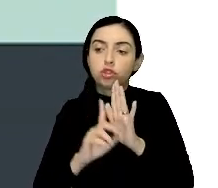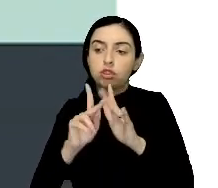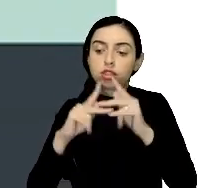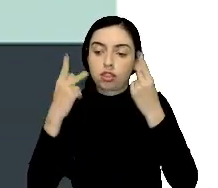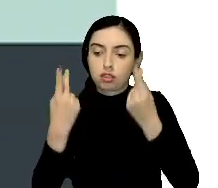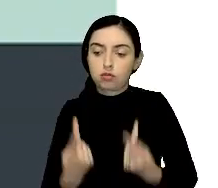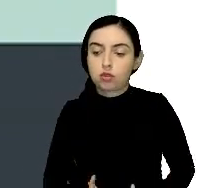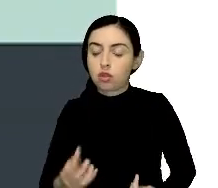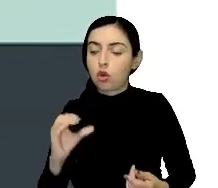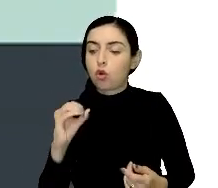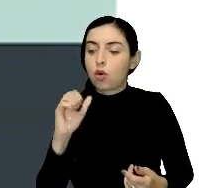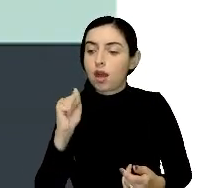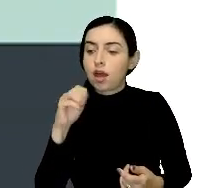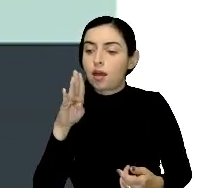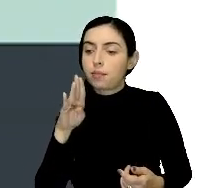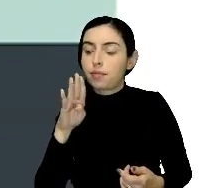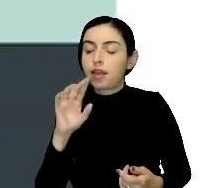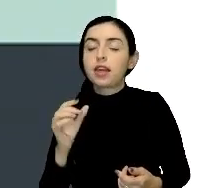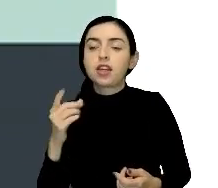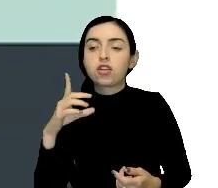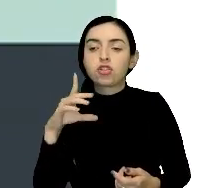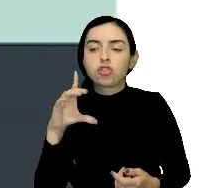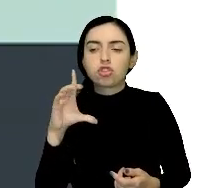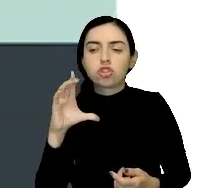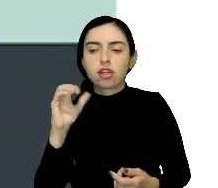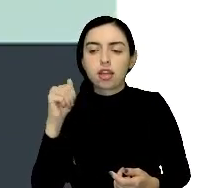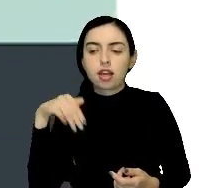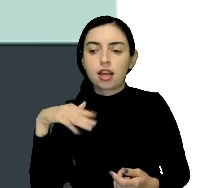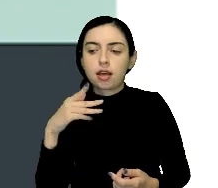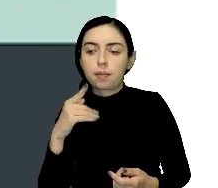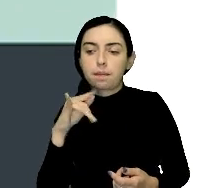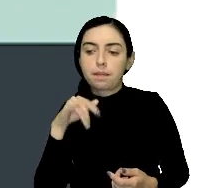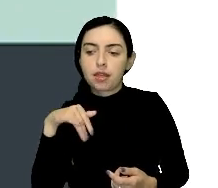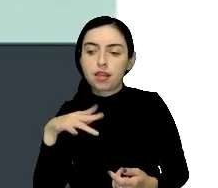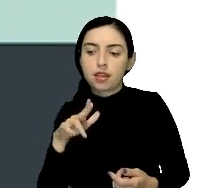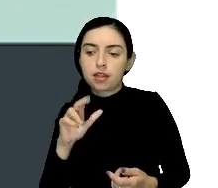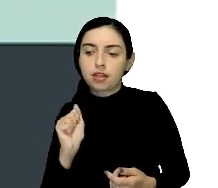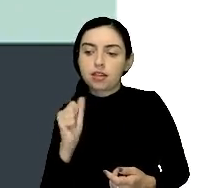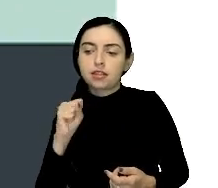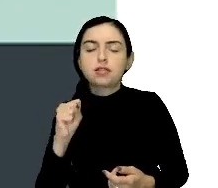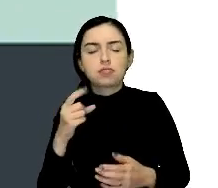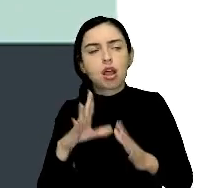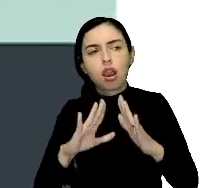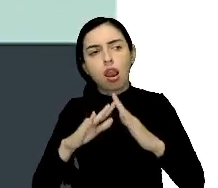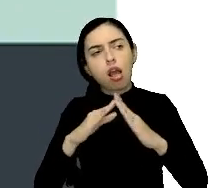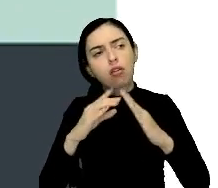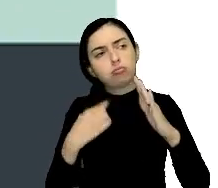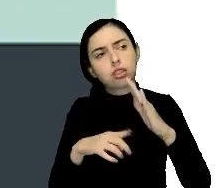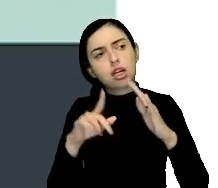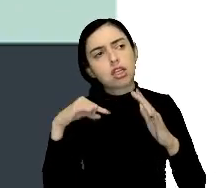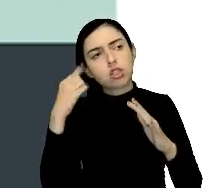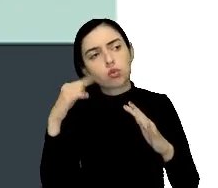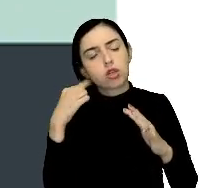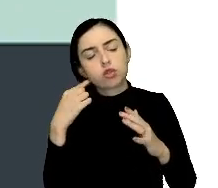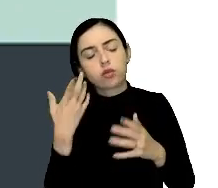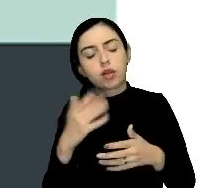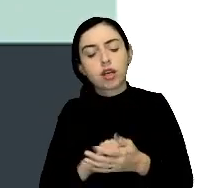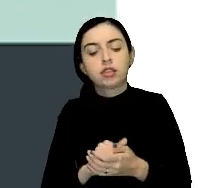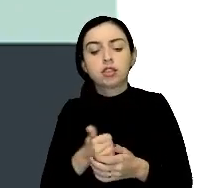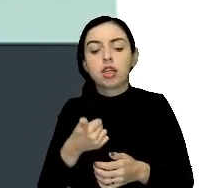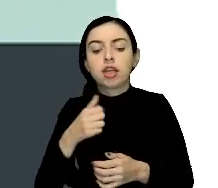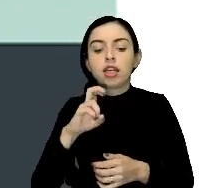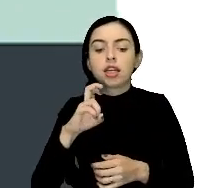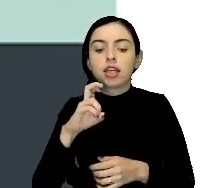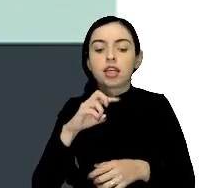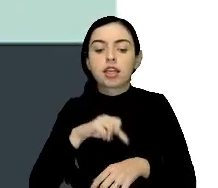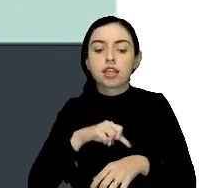de Campinas. A gente vai fazer o encontro lá na sala do advogado, na casa do advogado, às 15h30,